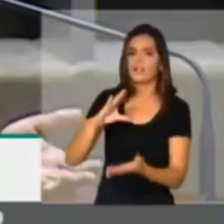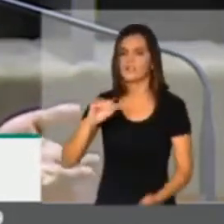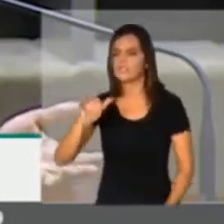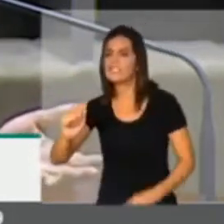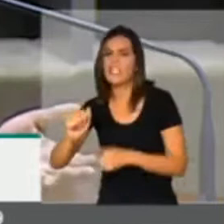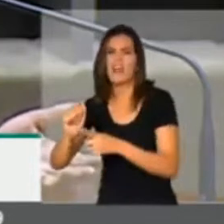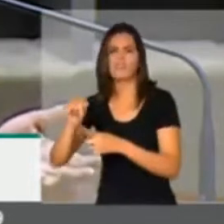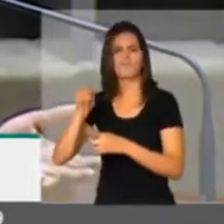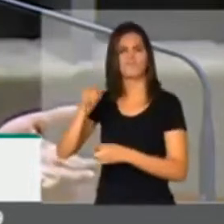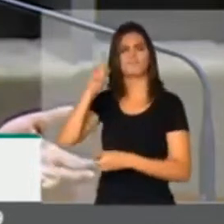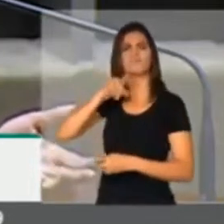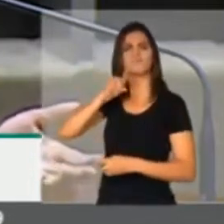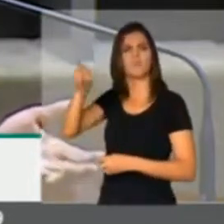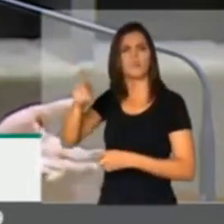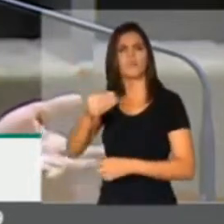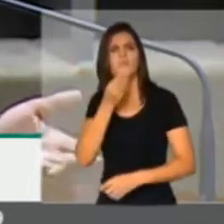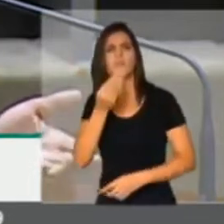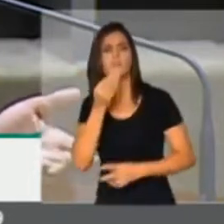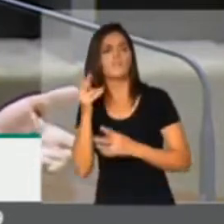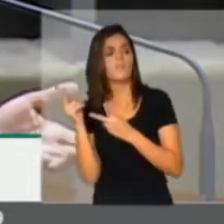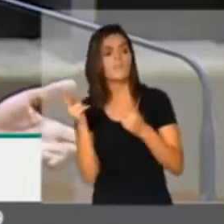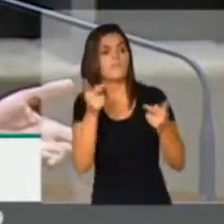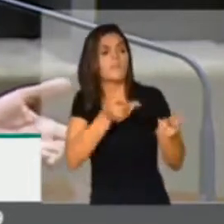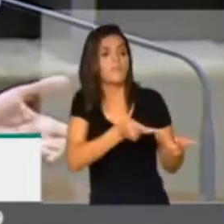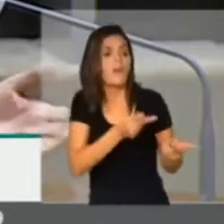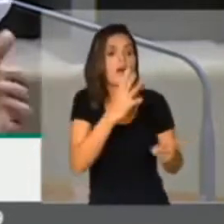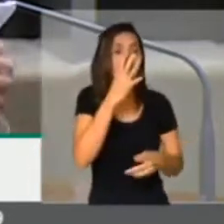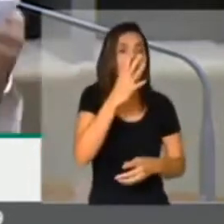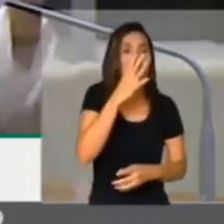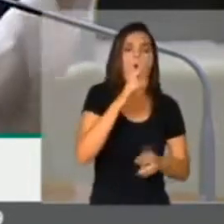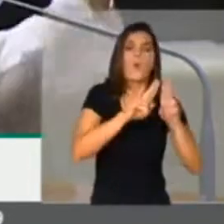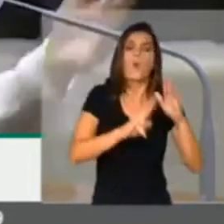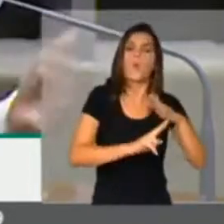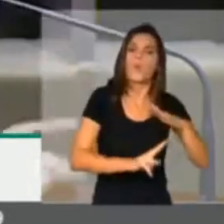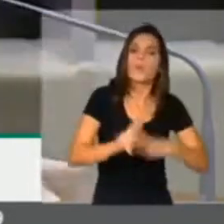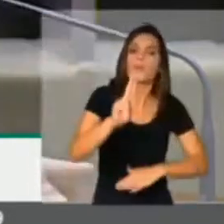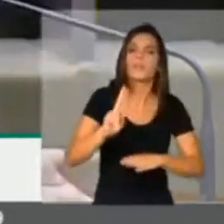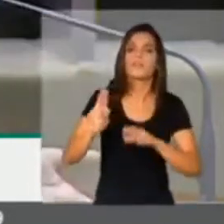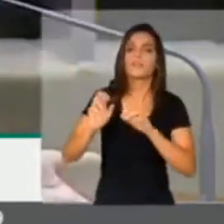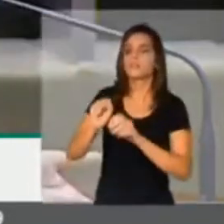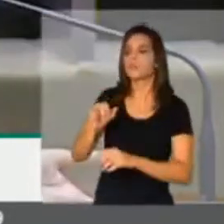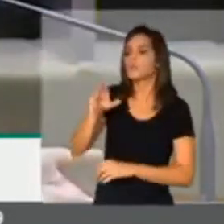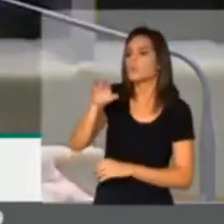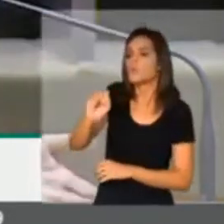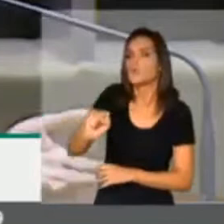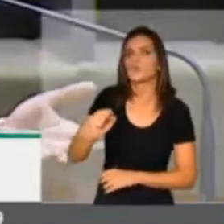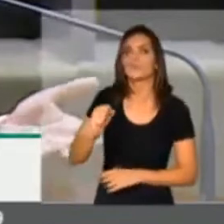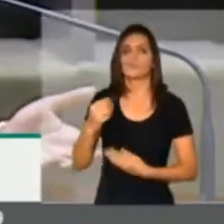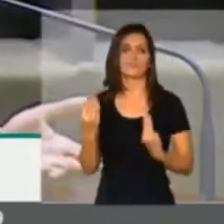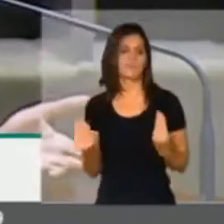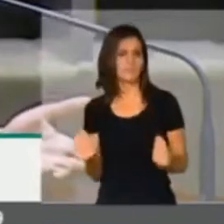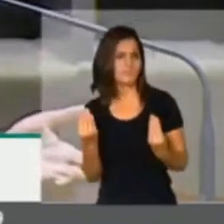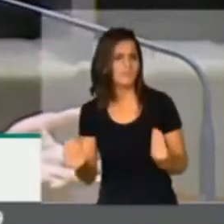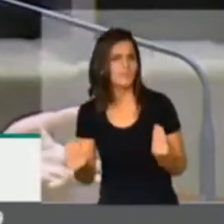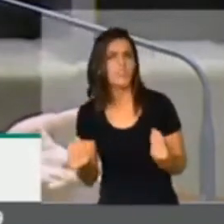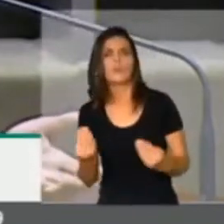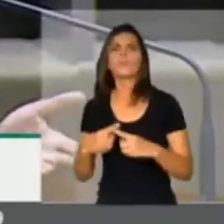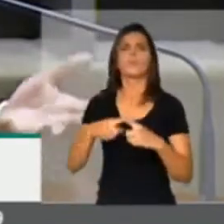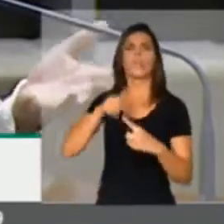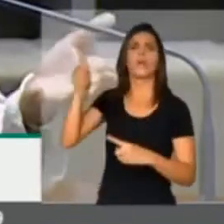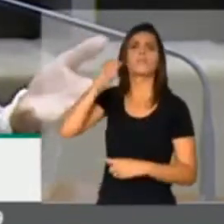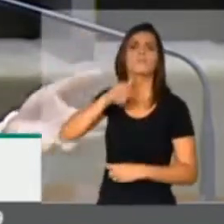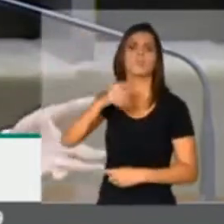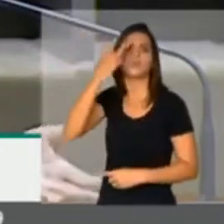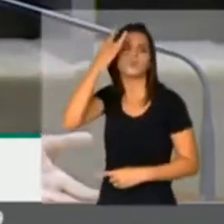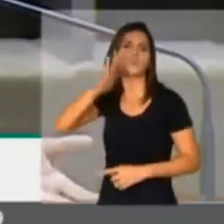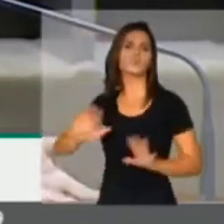inteligência? Por que não foram visitar uma universidade, o sistema de saúde, se é que lá tem um bom sistema? Ou pelo menos, já que gostam tanto